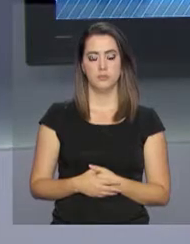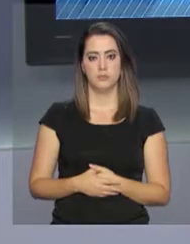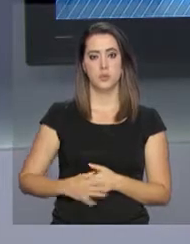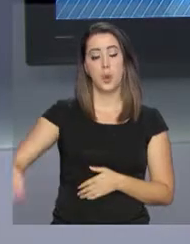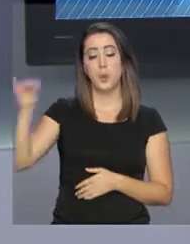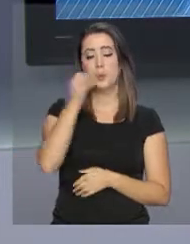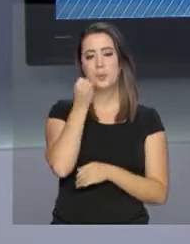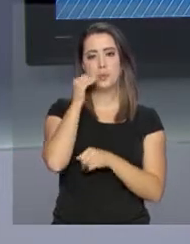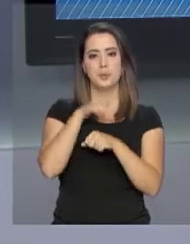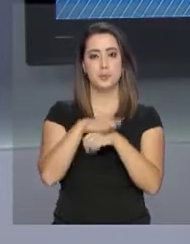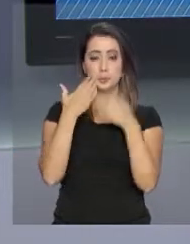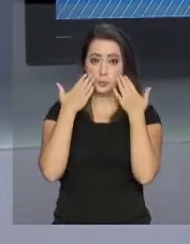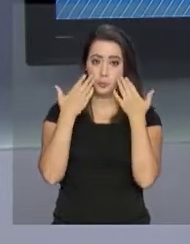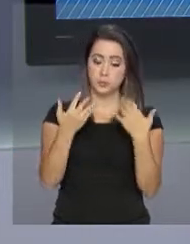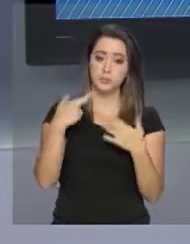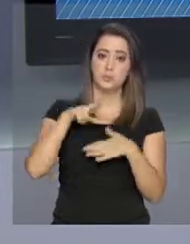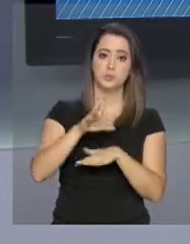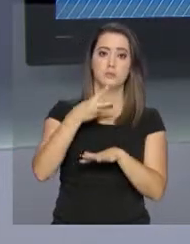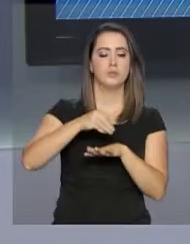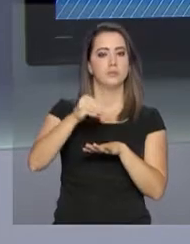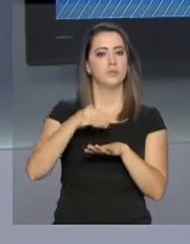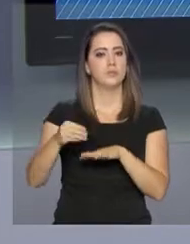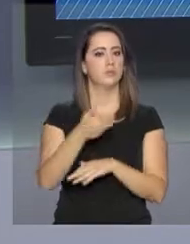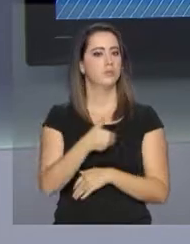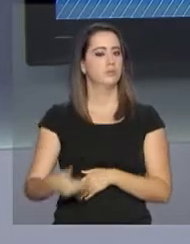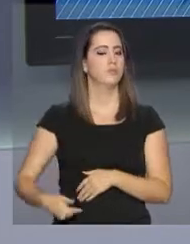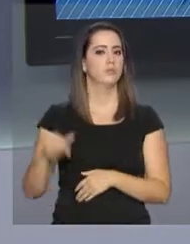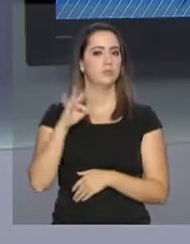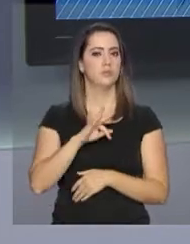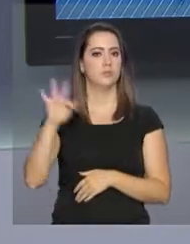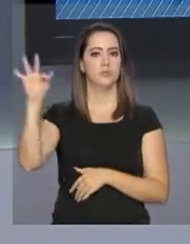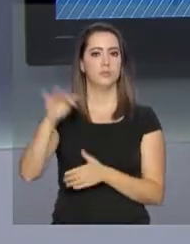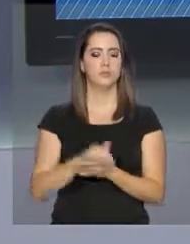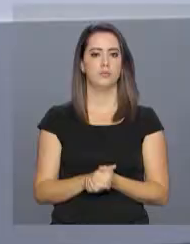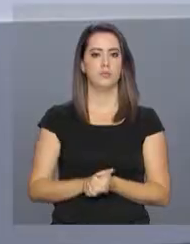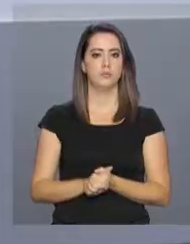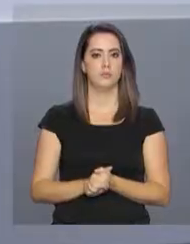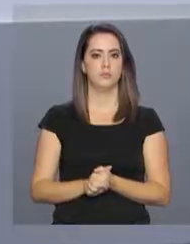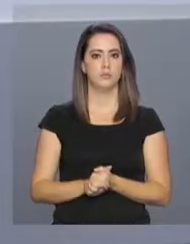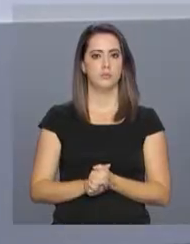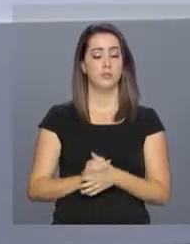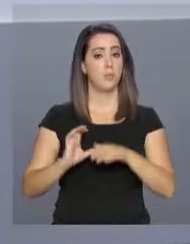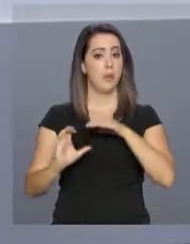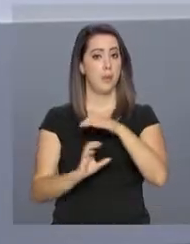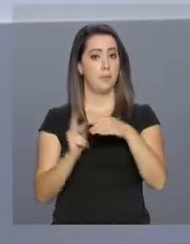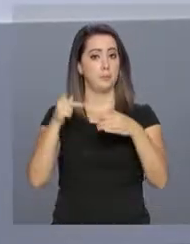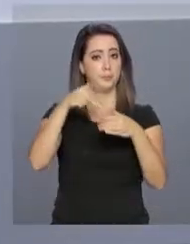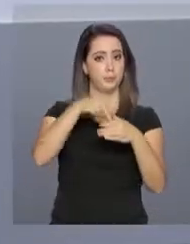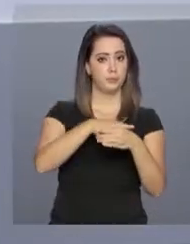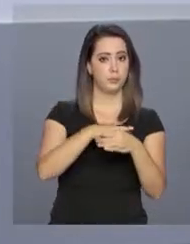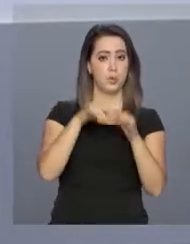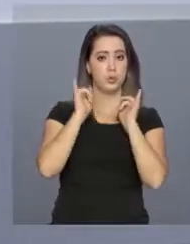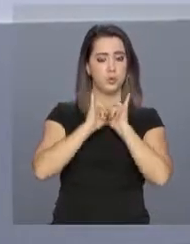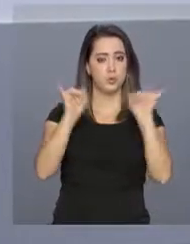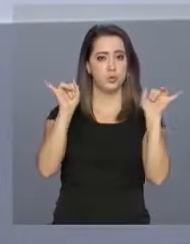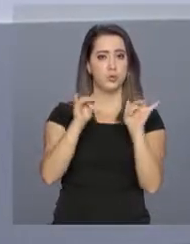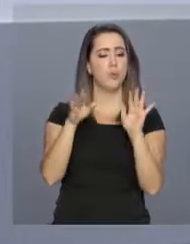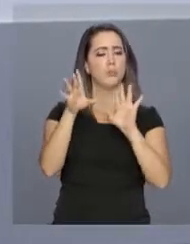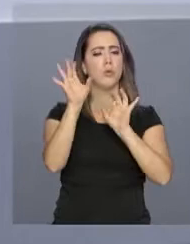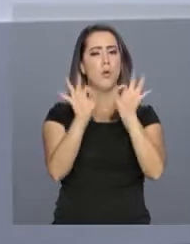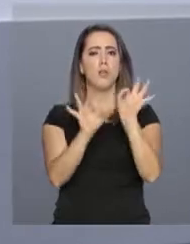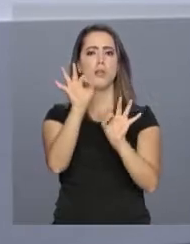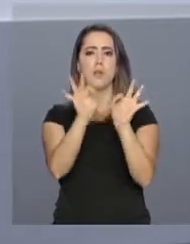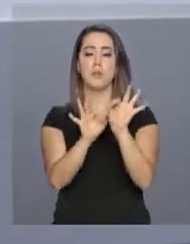Olá, boa noite. Começa agora o Repórter NBR com as notícias do governo federal. A Petrobras divulgou agora há pouco o plano